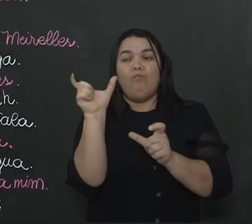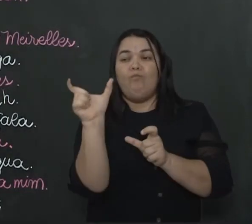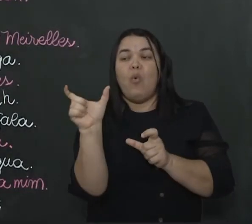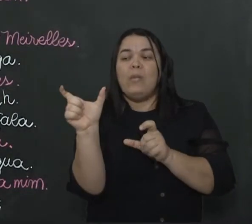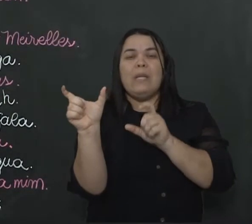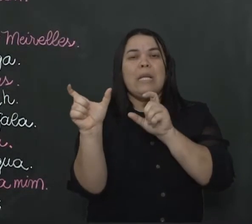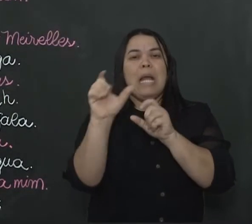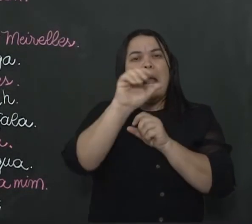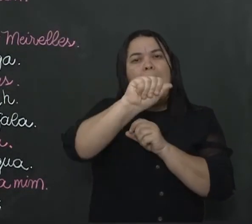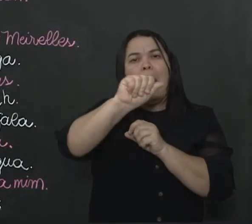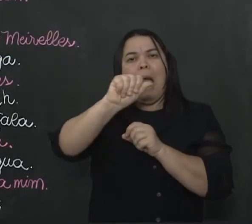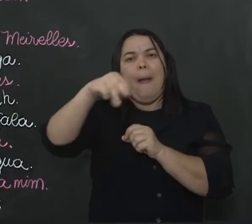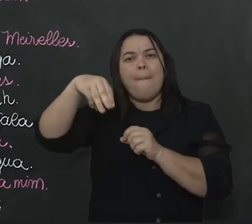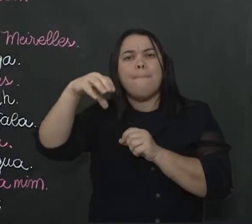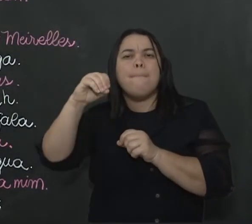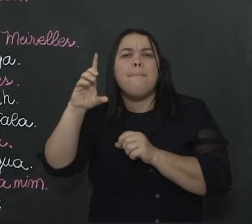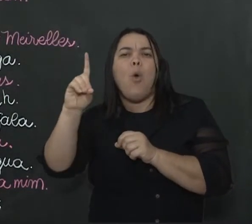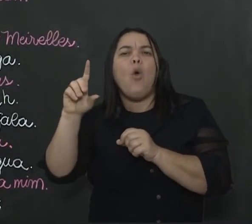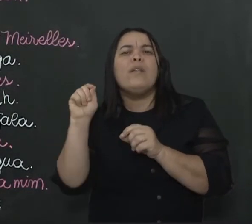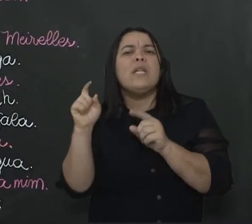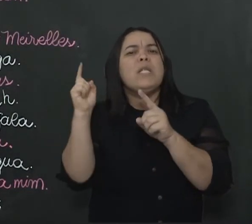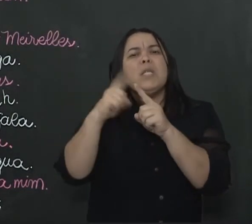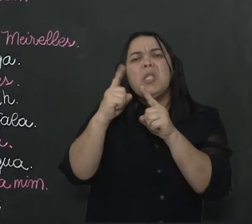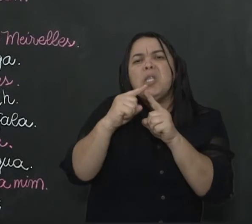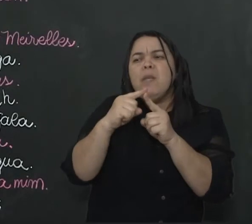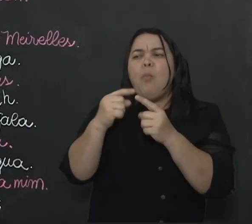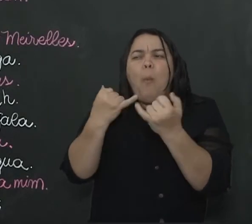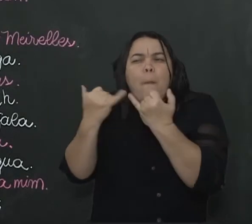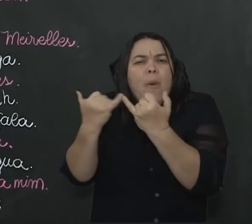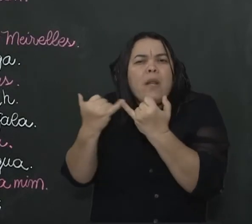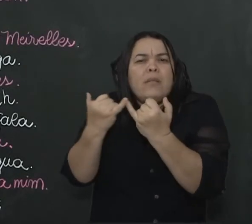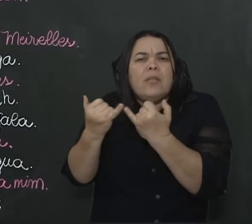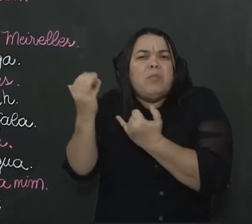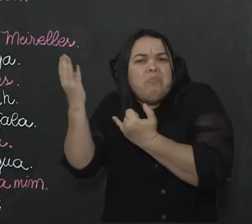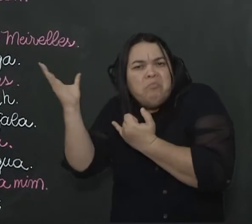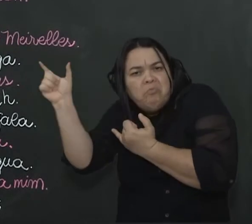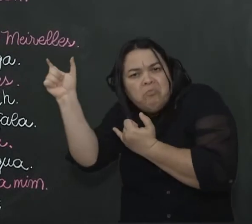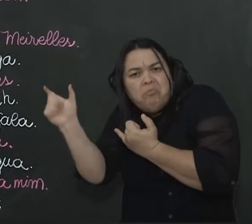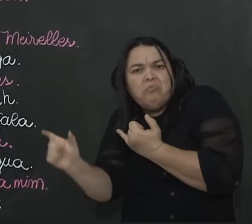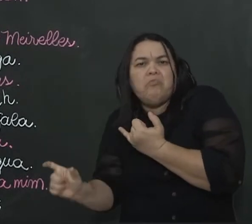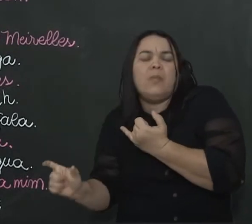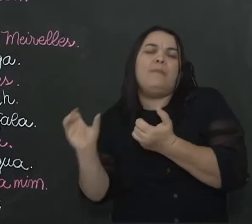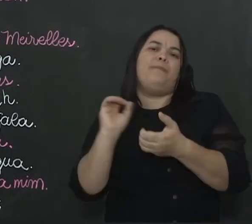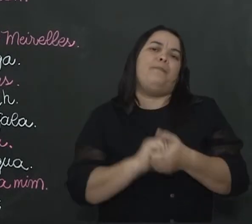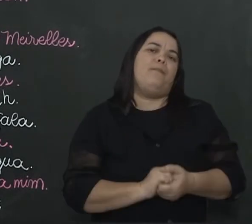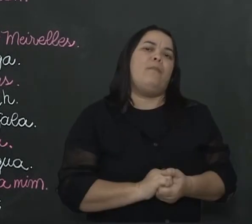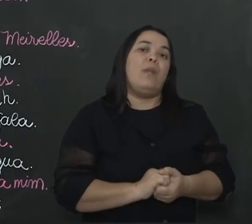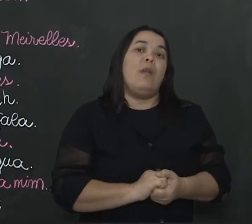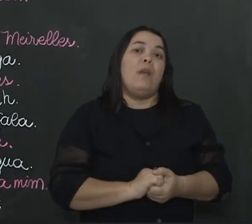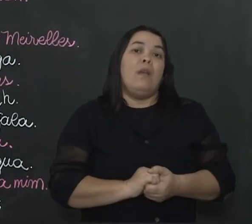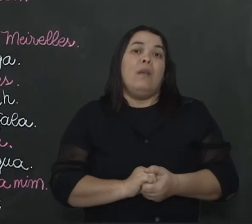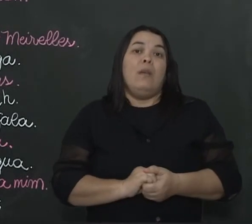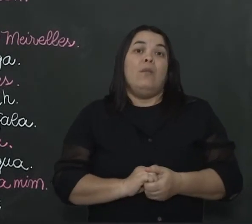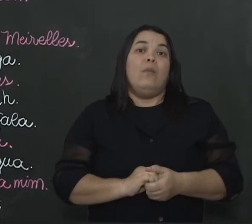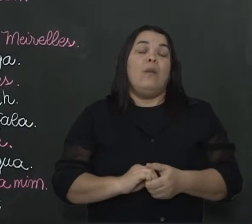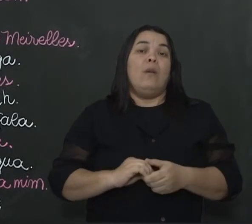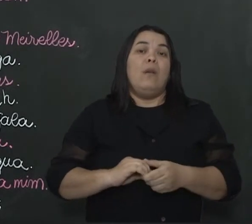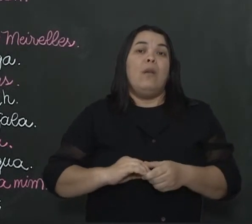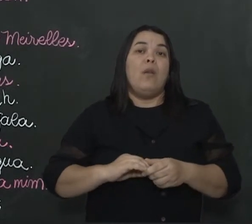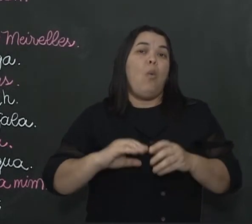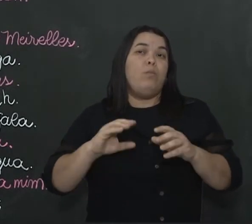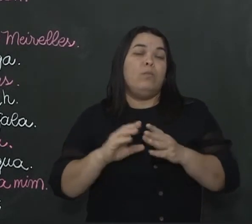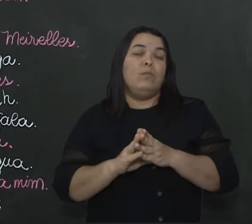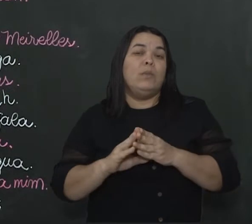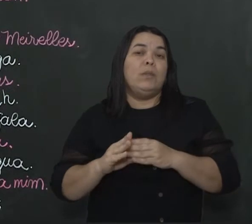moda também pede nesse sentido de ao estilo de alguém. O evento acaba às 23. Expressões indicativas de